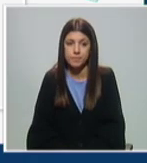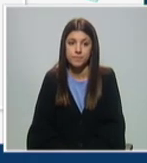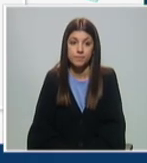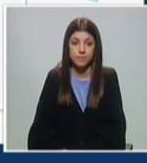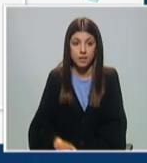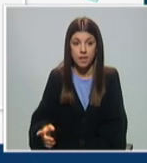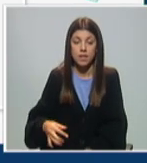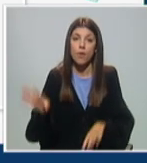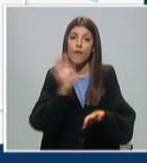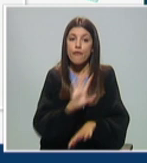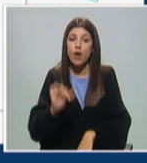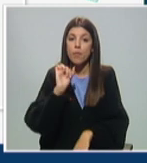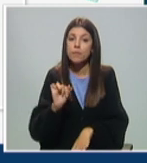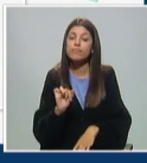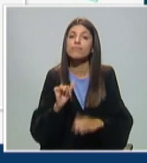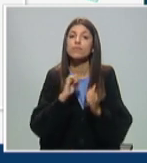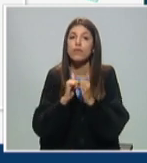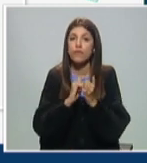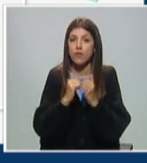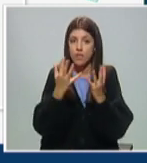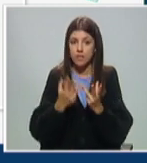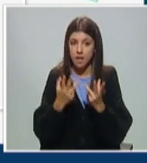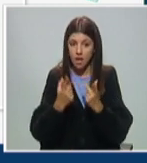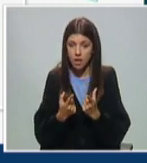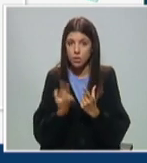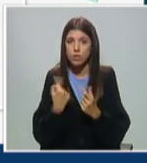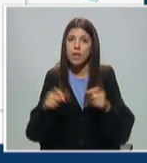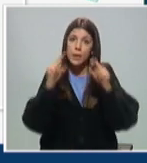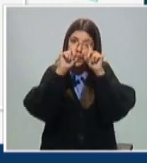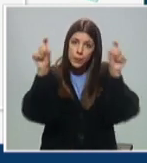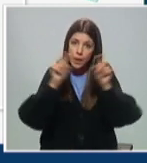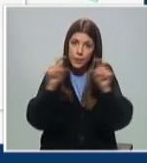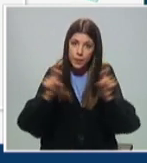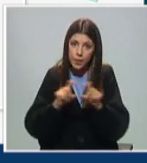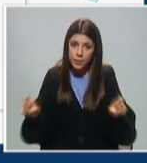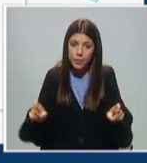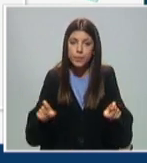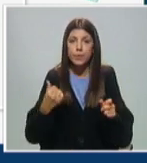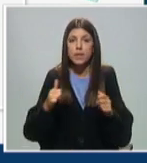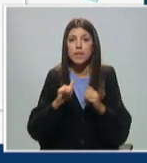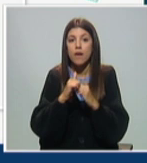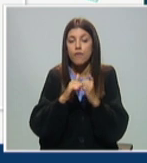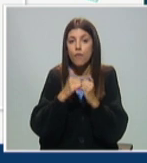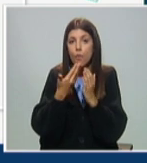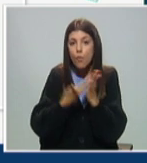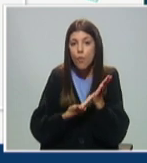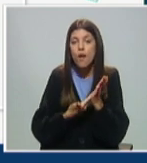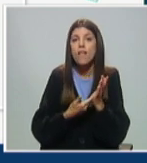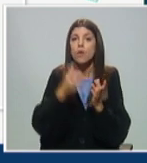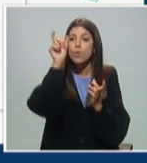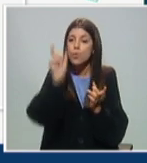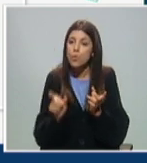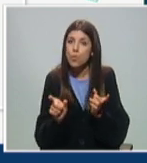Relembramos o interface da folha de cálculo, que se organiza num livro, que tem folhas, que está organizada em